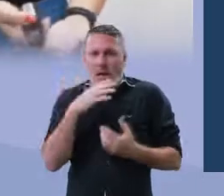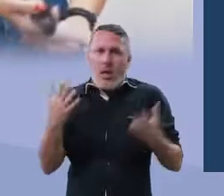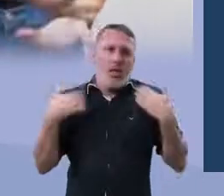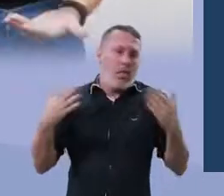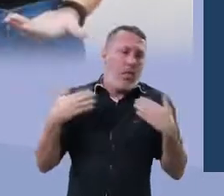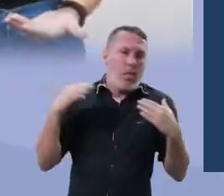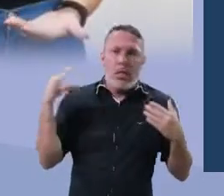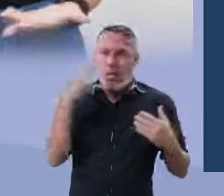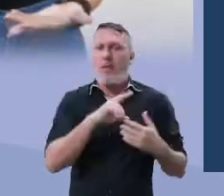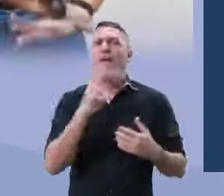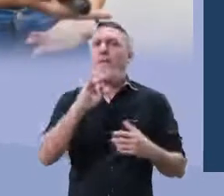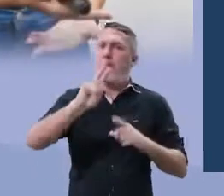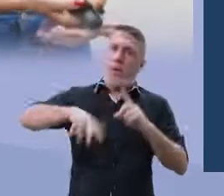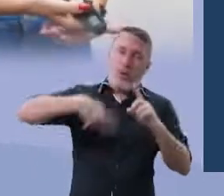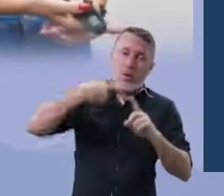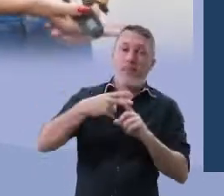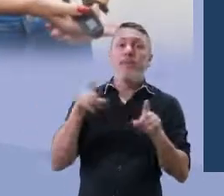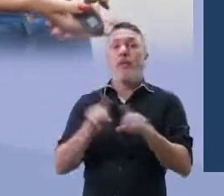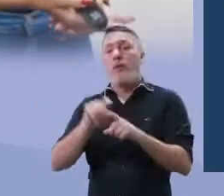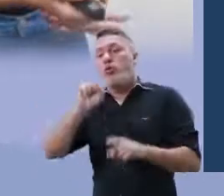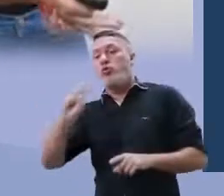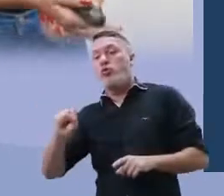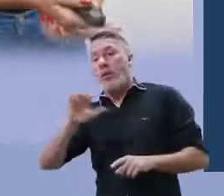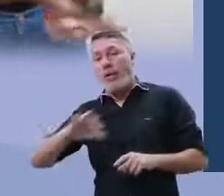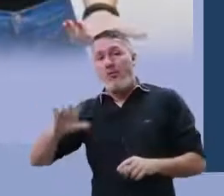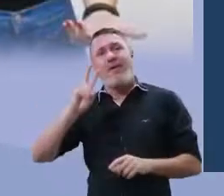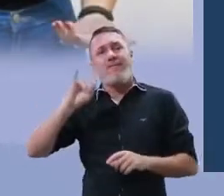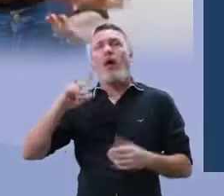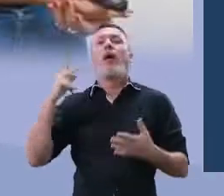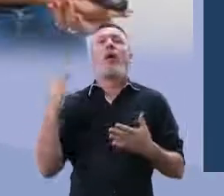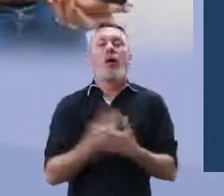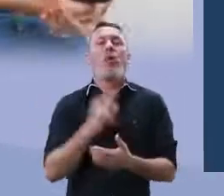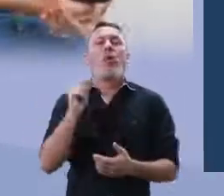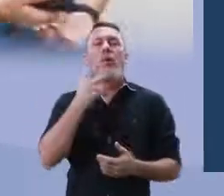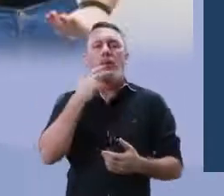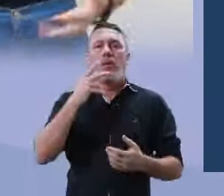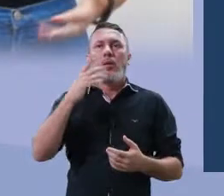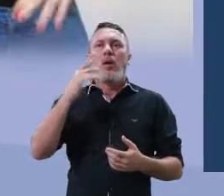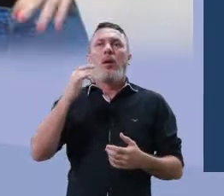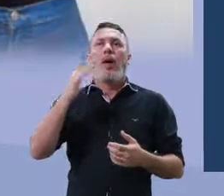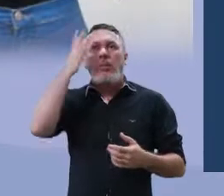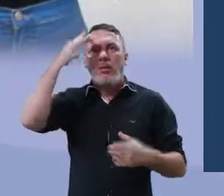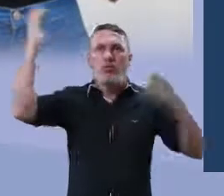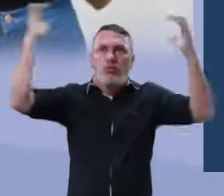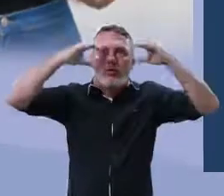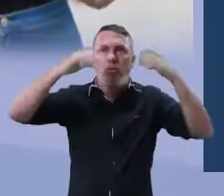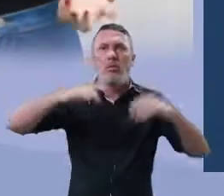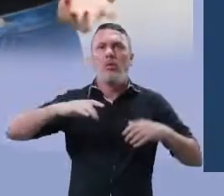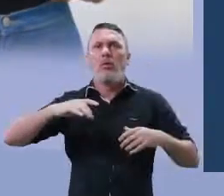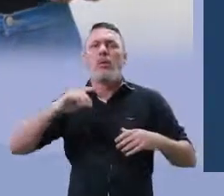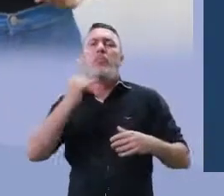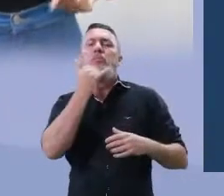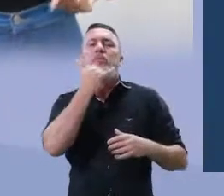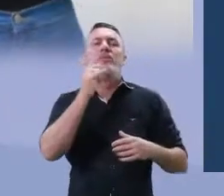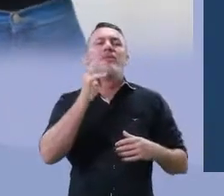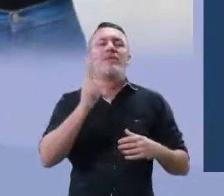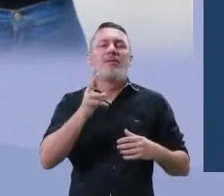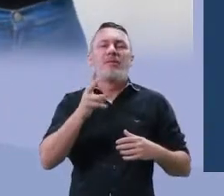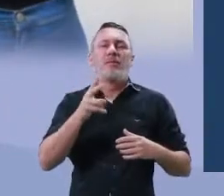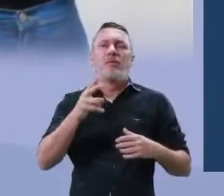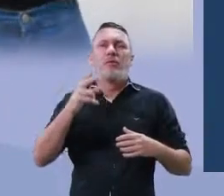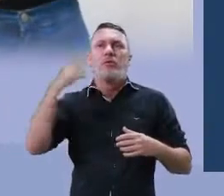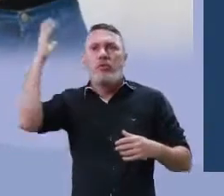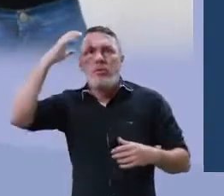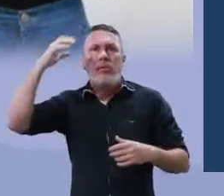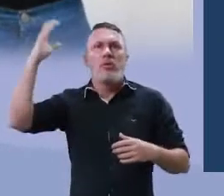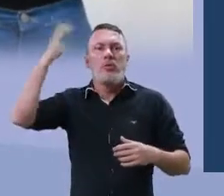e vai influenciar diretamente nos lençóis freáticos. E no Sudeste, a gente pode ter chuvas completamente desreguladas. A gente já